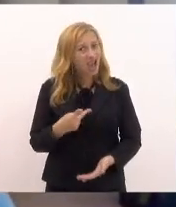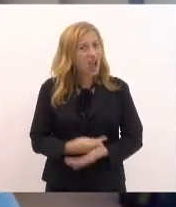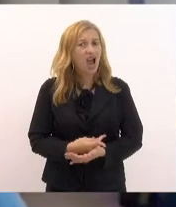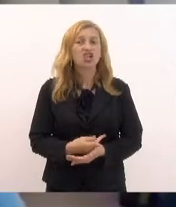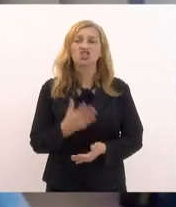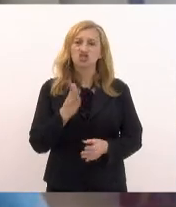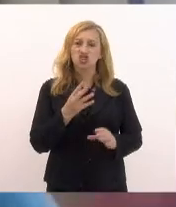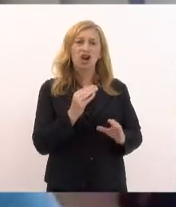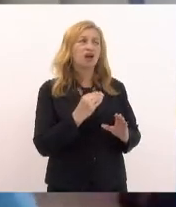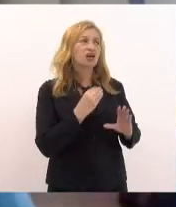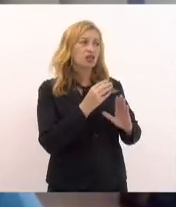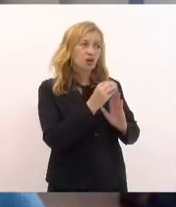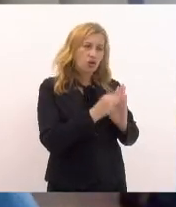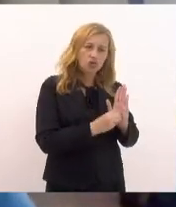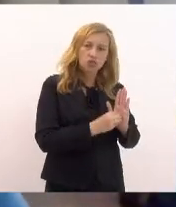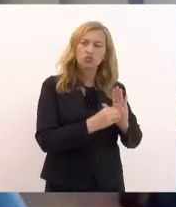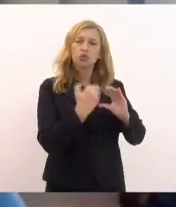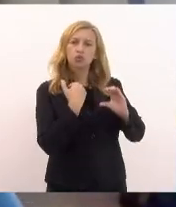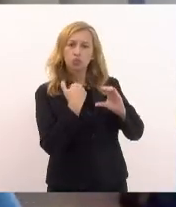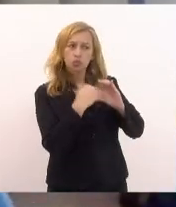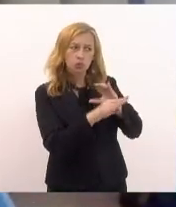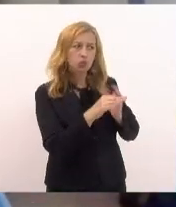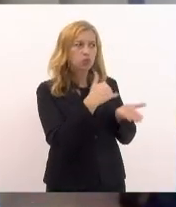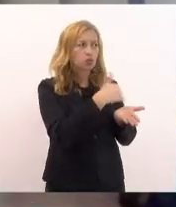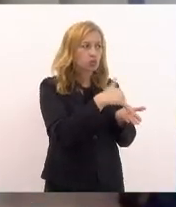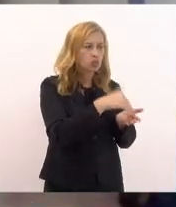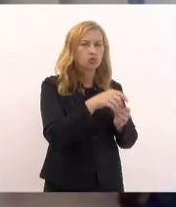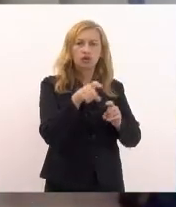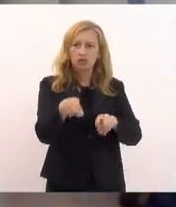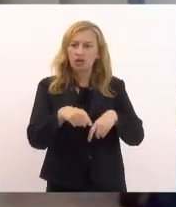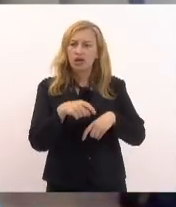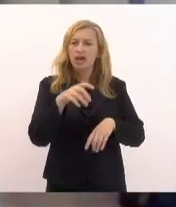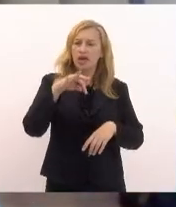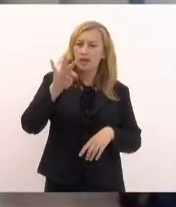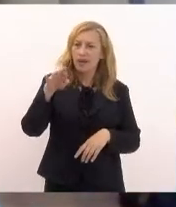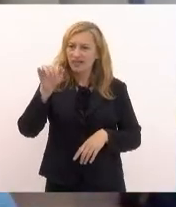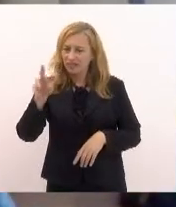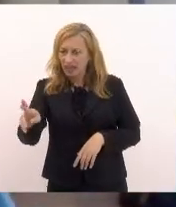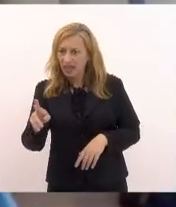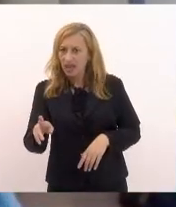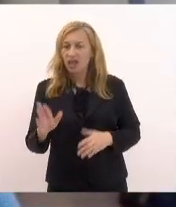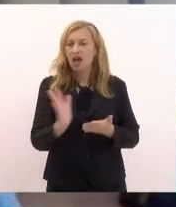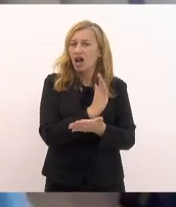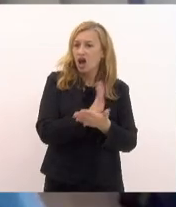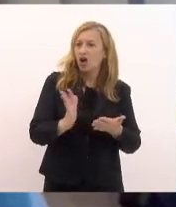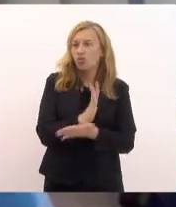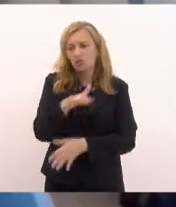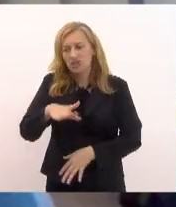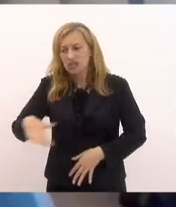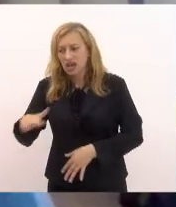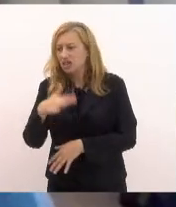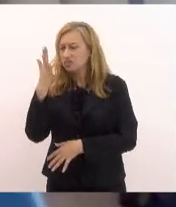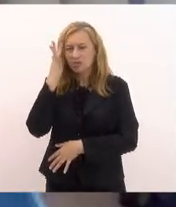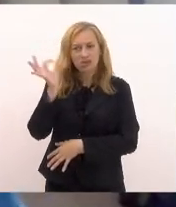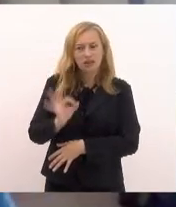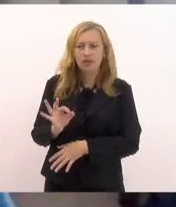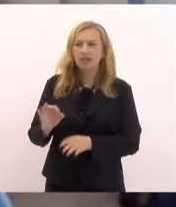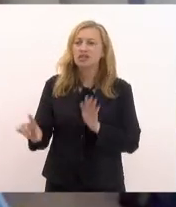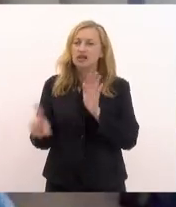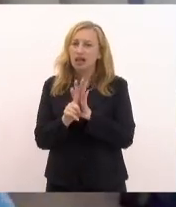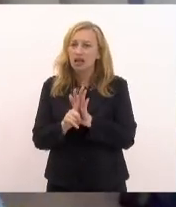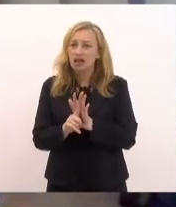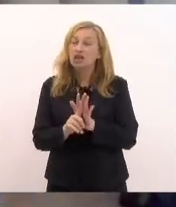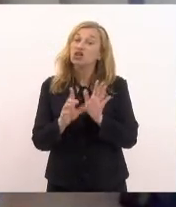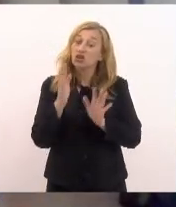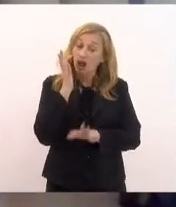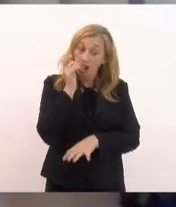a Secretaria de Agricultura, já oficiou a EMATER. Alguns setores do serviço público não tinham ciência dessa lei, a gente tem alertado, ela está em vigor